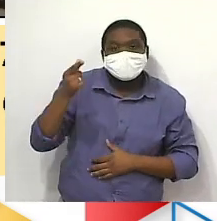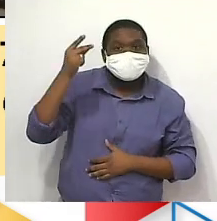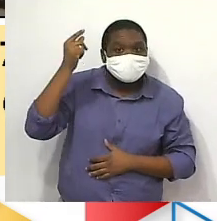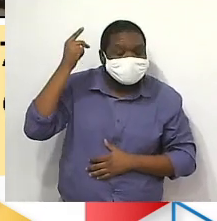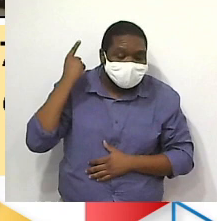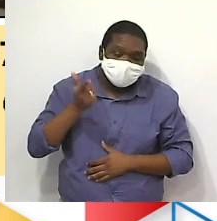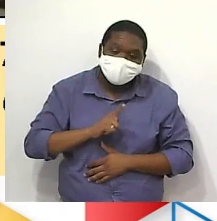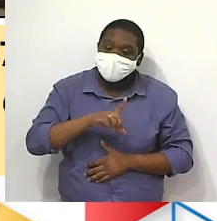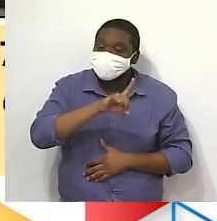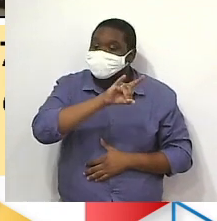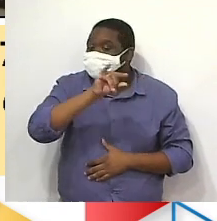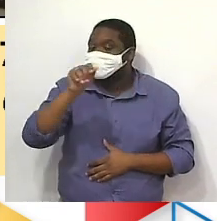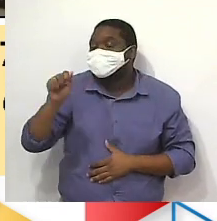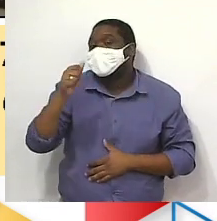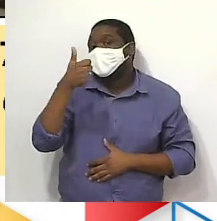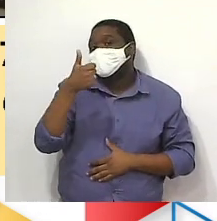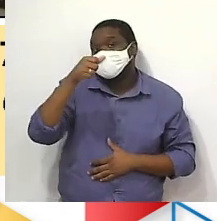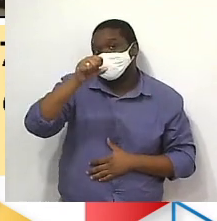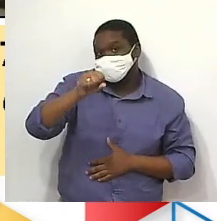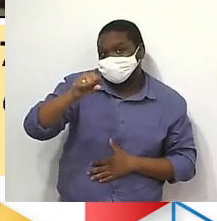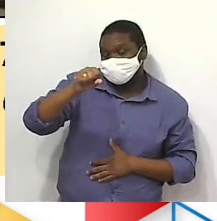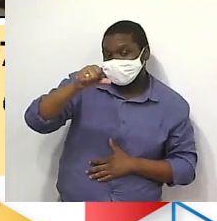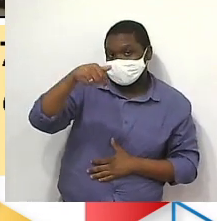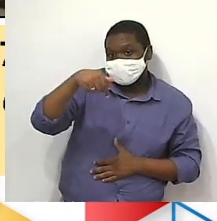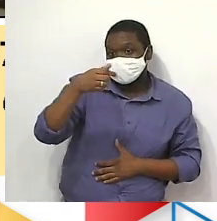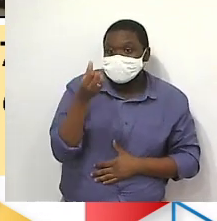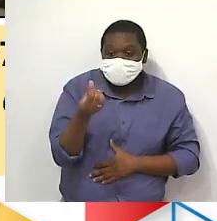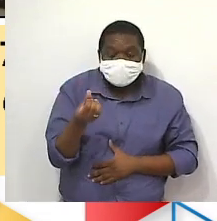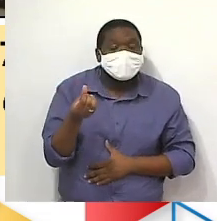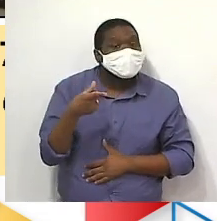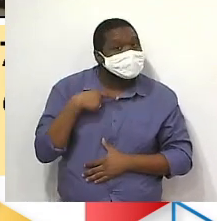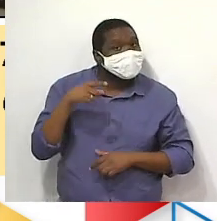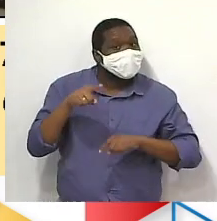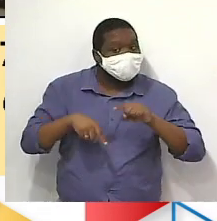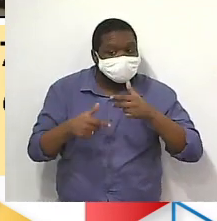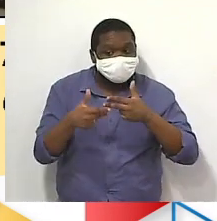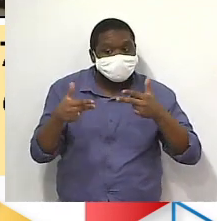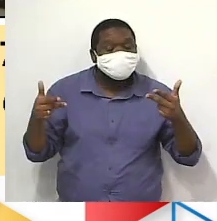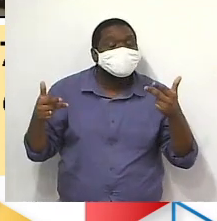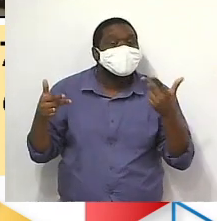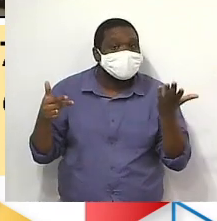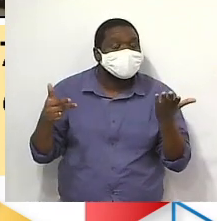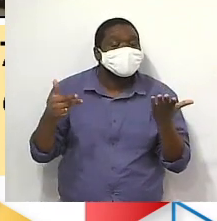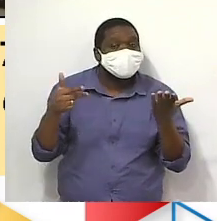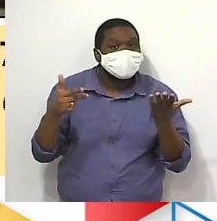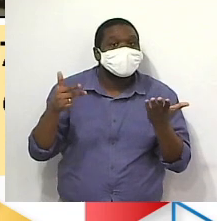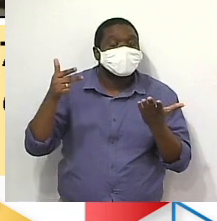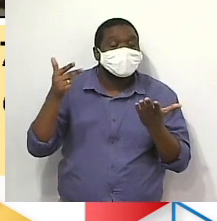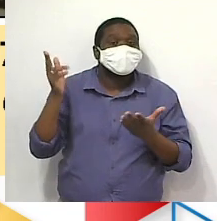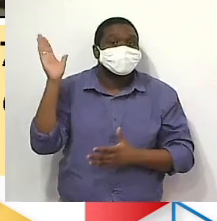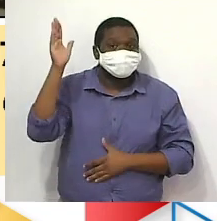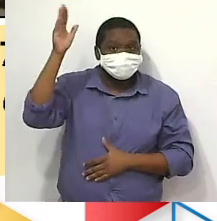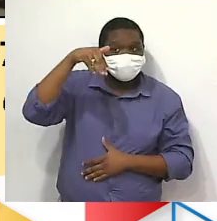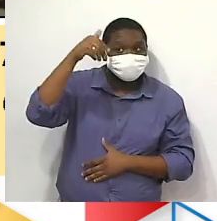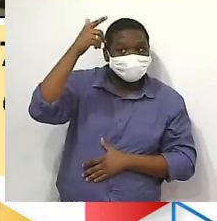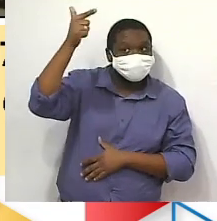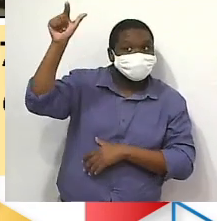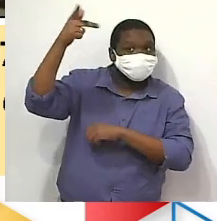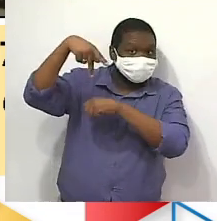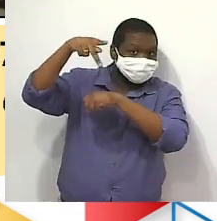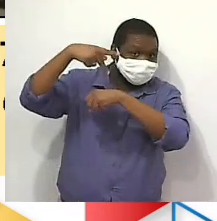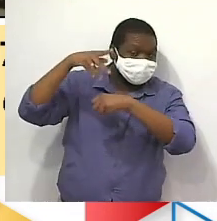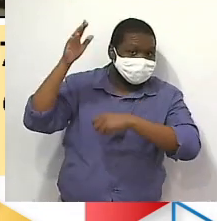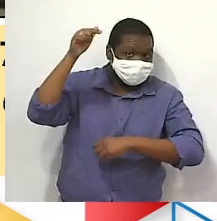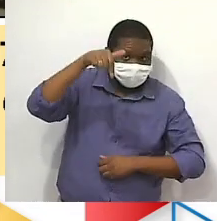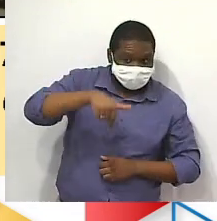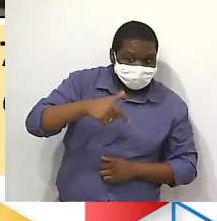data registrada em 1876, com os materiais importados para sua construção, porque não